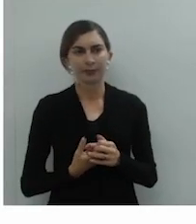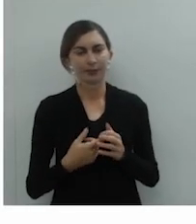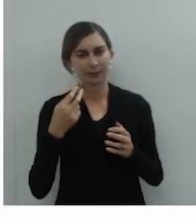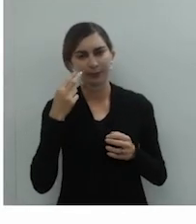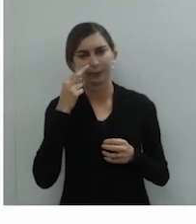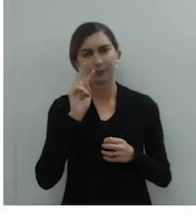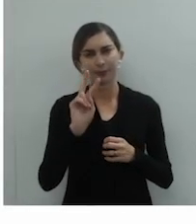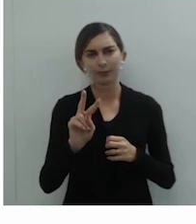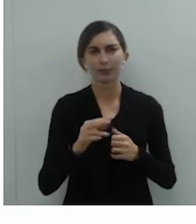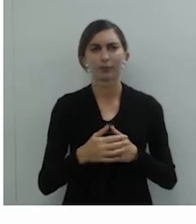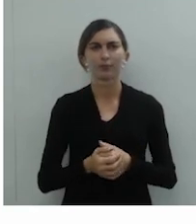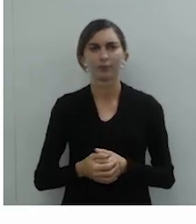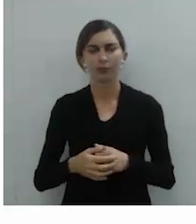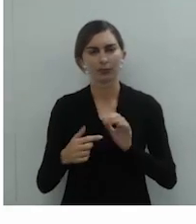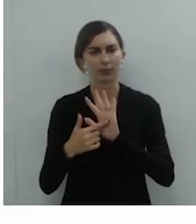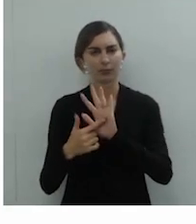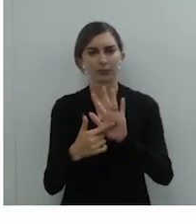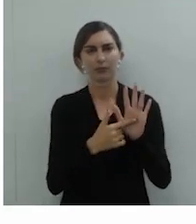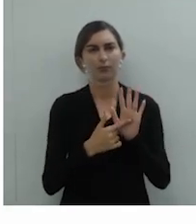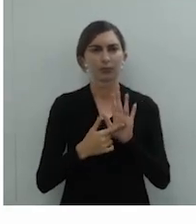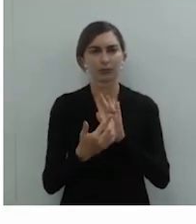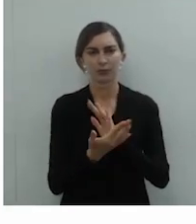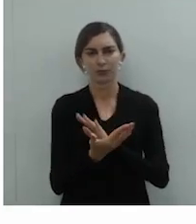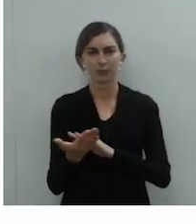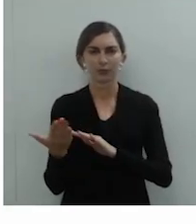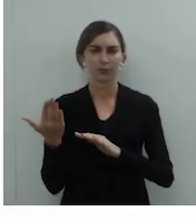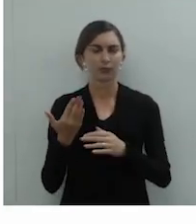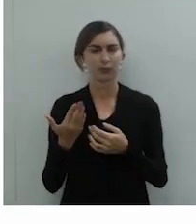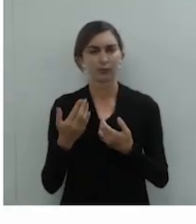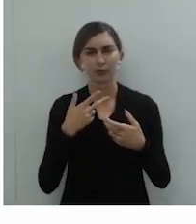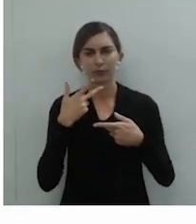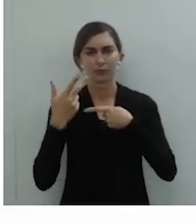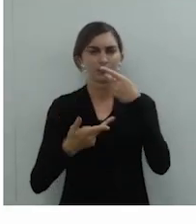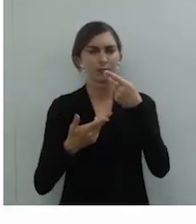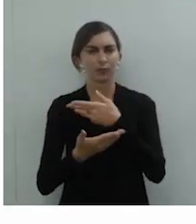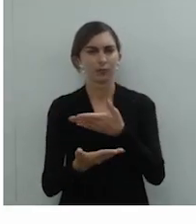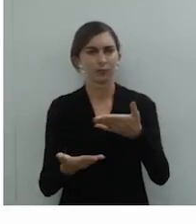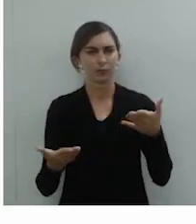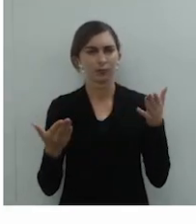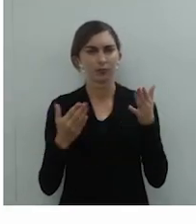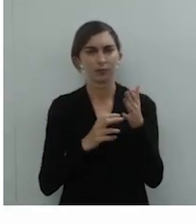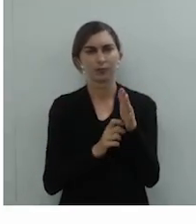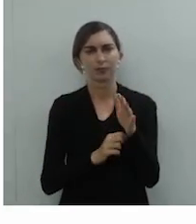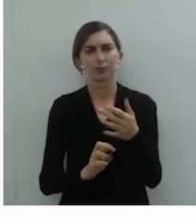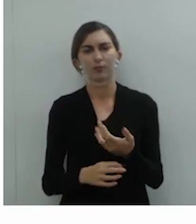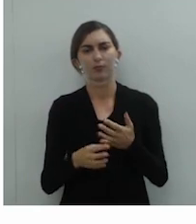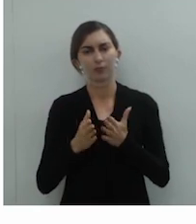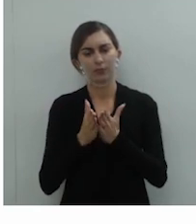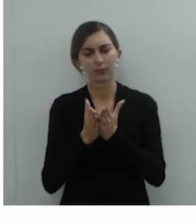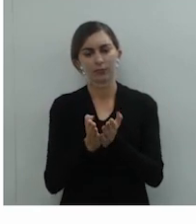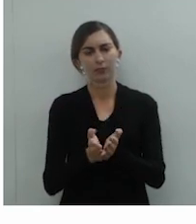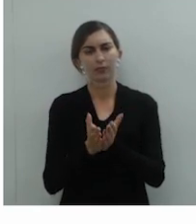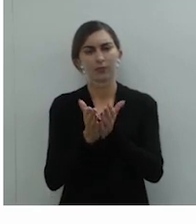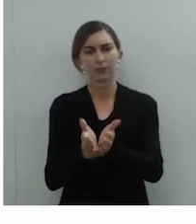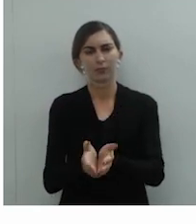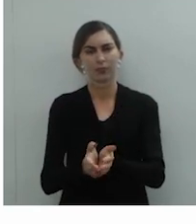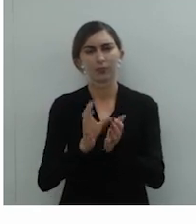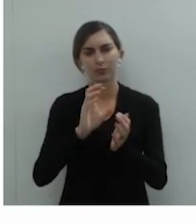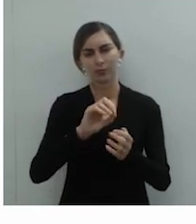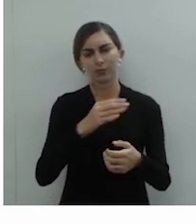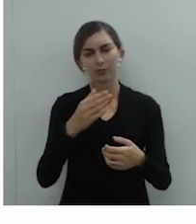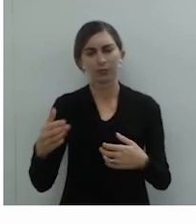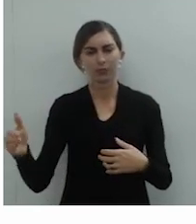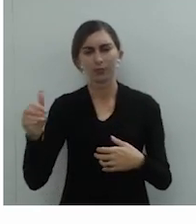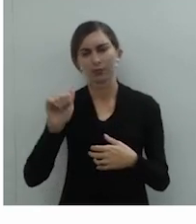Olha só, eu mostrei para vocês naquela imagem, falei para vocês da embarcação, falei para vocês do Oceano